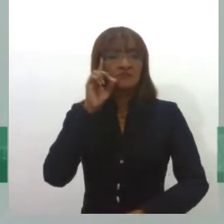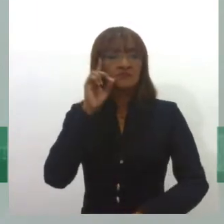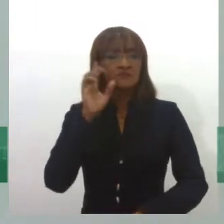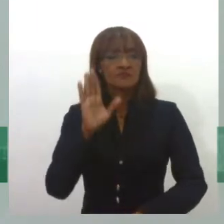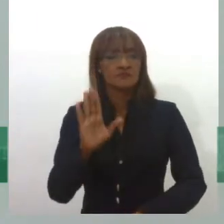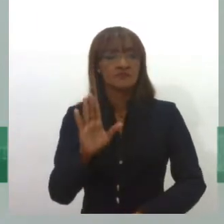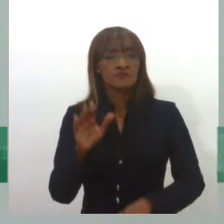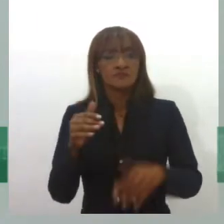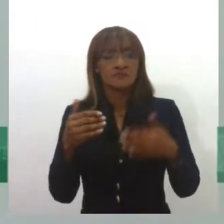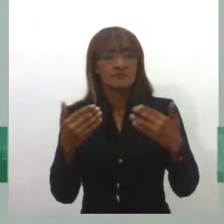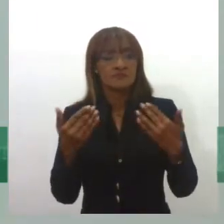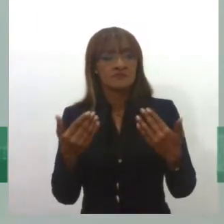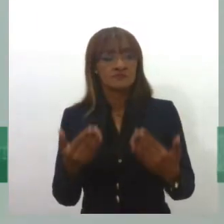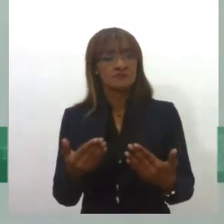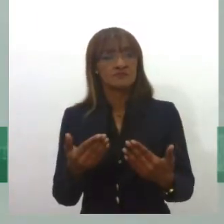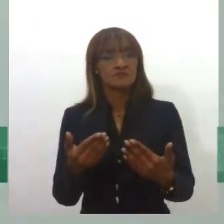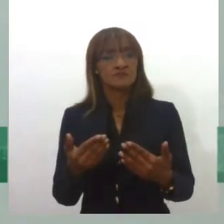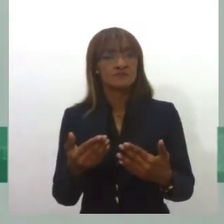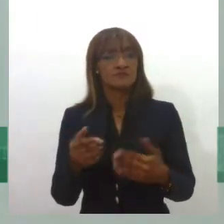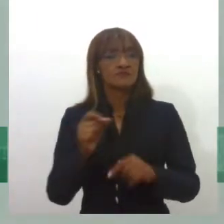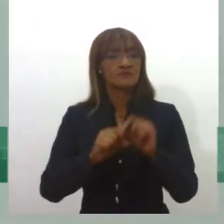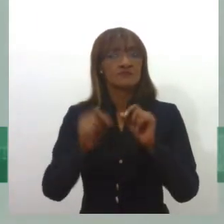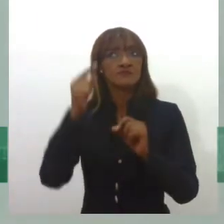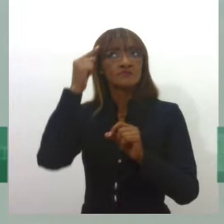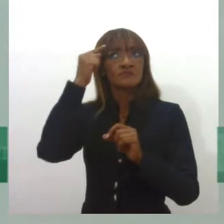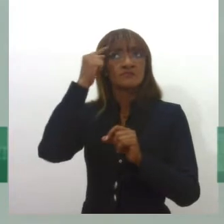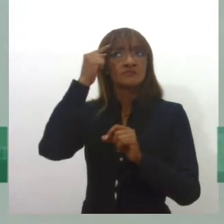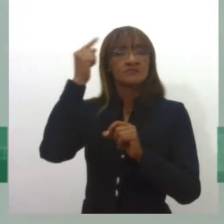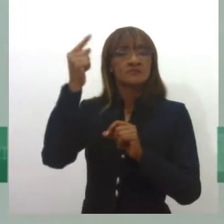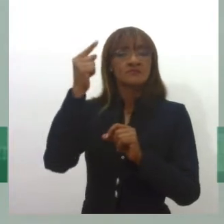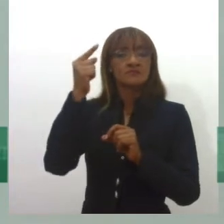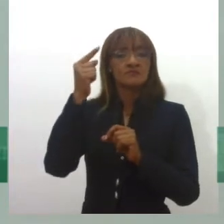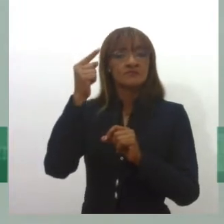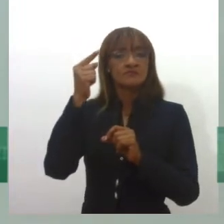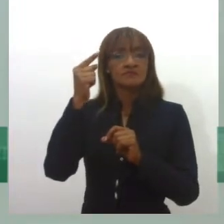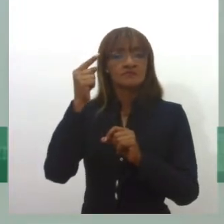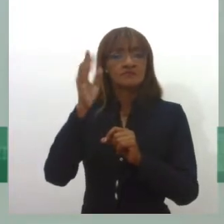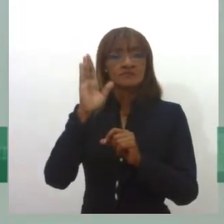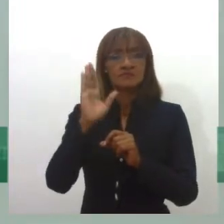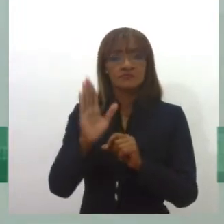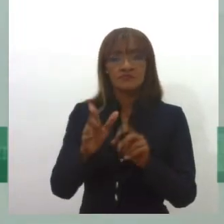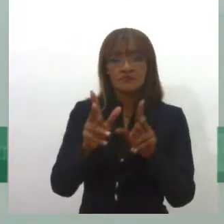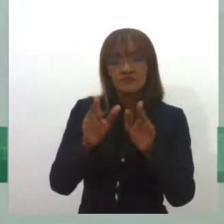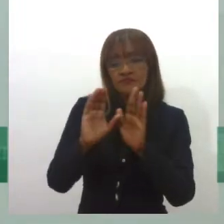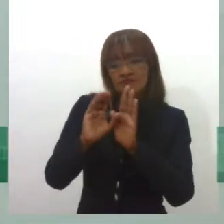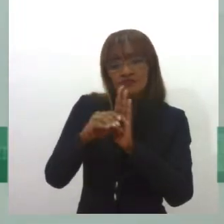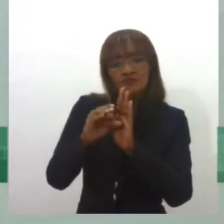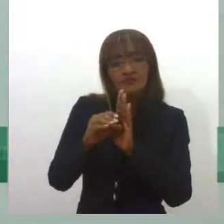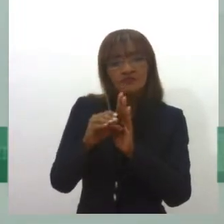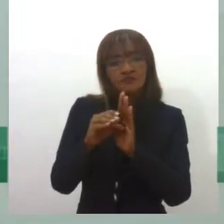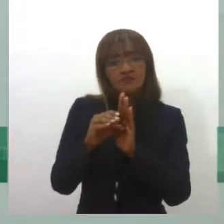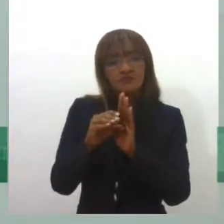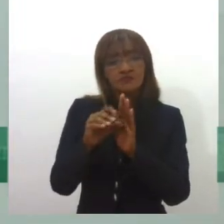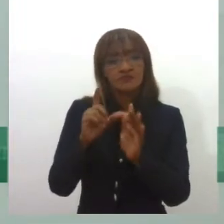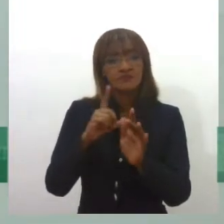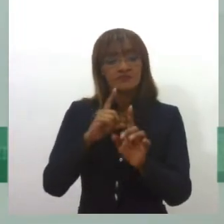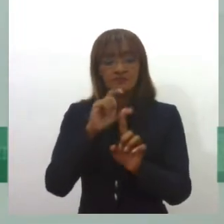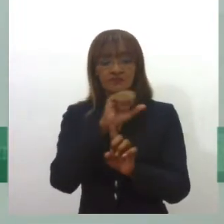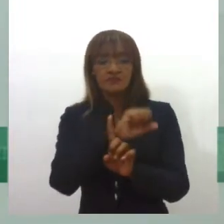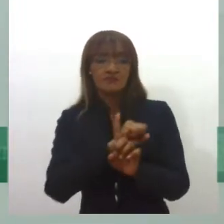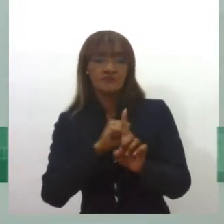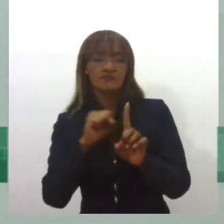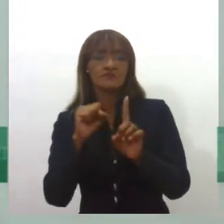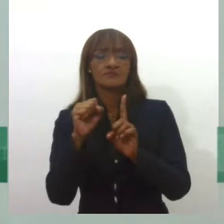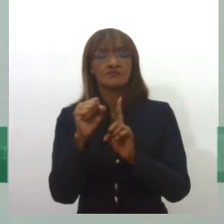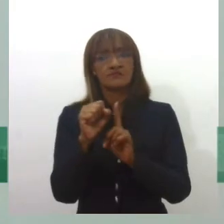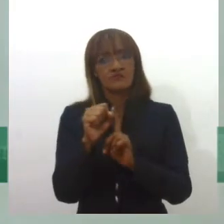Então isso vai reforçar a ideia, o conceito de que queremos uma sociedade que pensa,